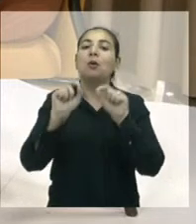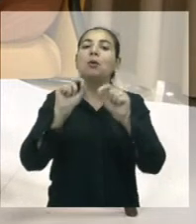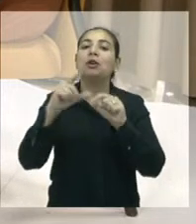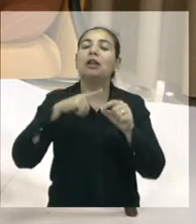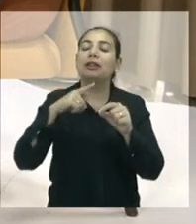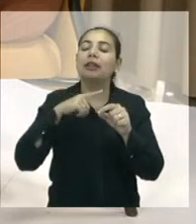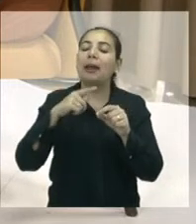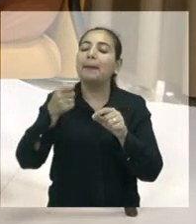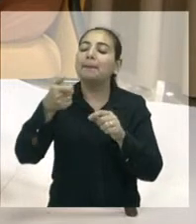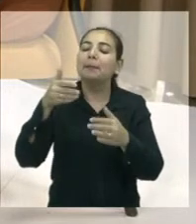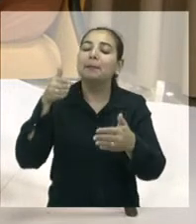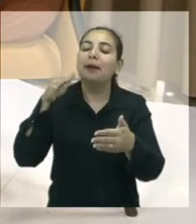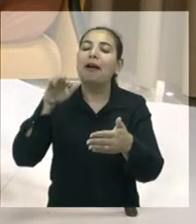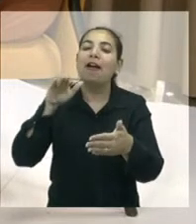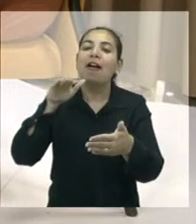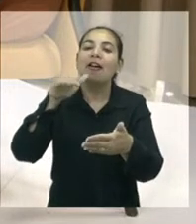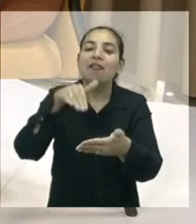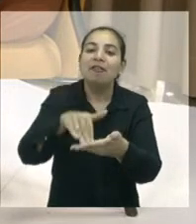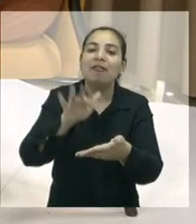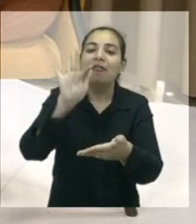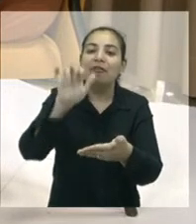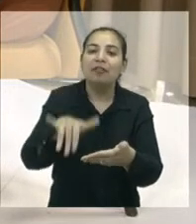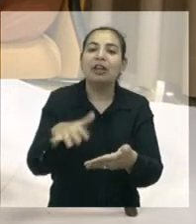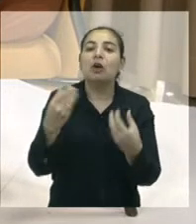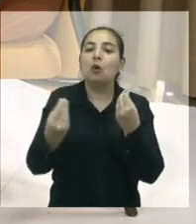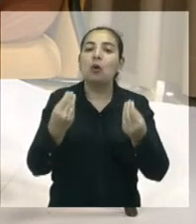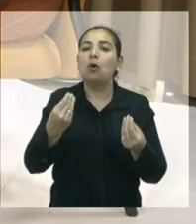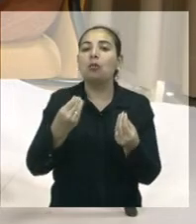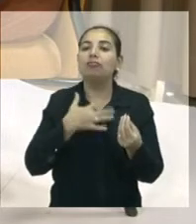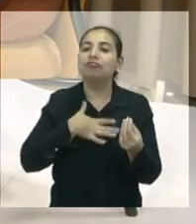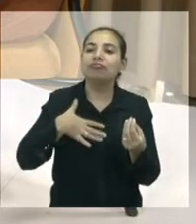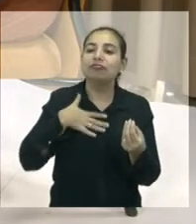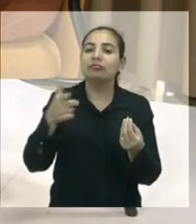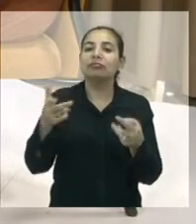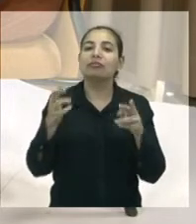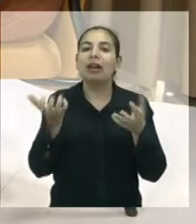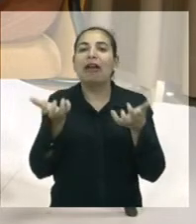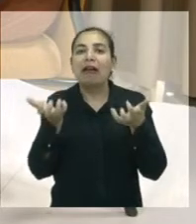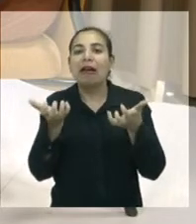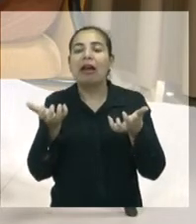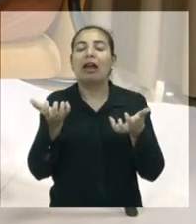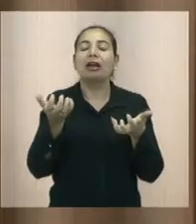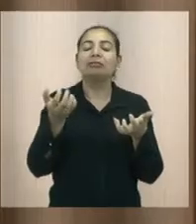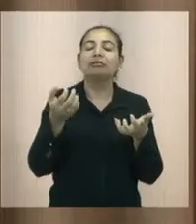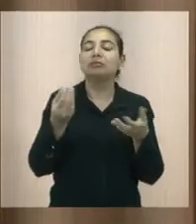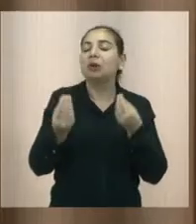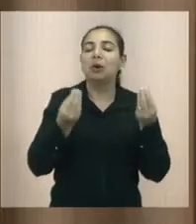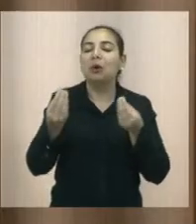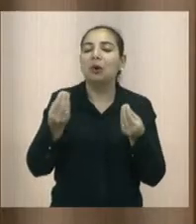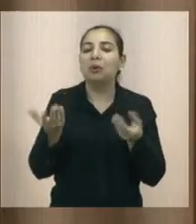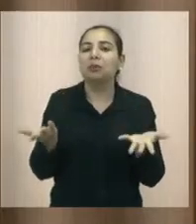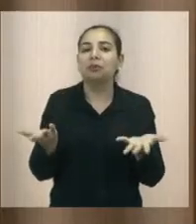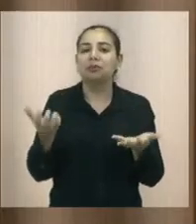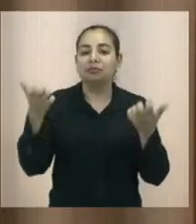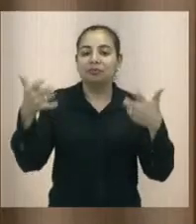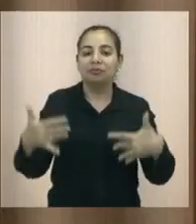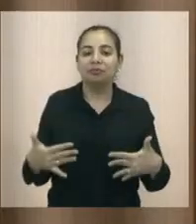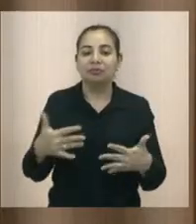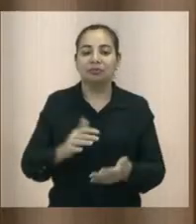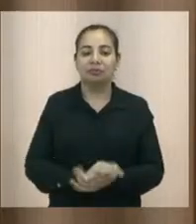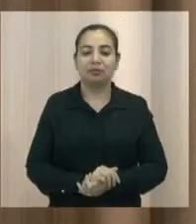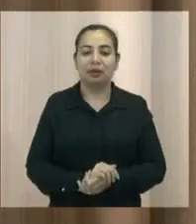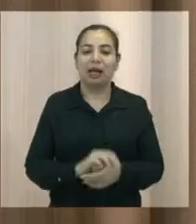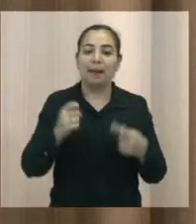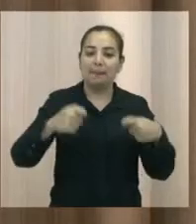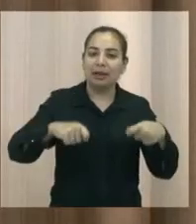né? Não só apenas de fazer um bom trabalho, mas o principal é conseguir dar essa resposta a quem realmente precisa, né?